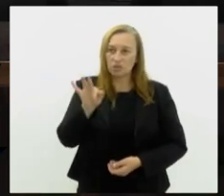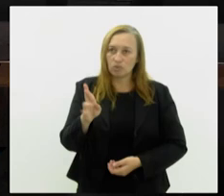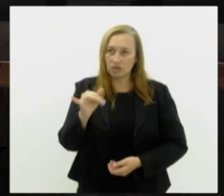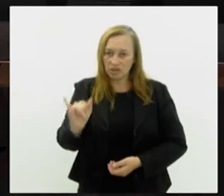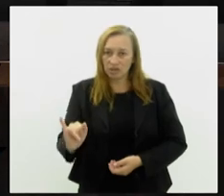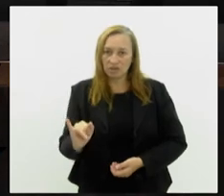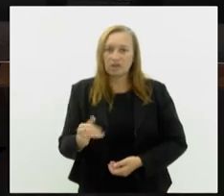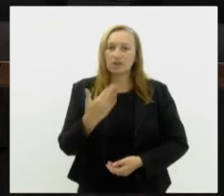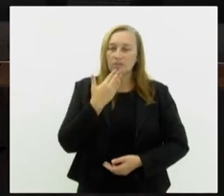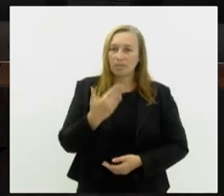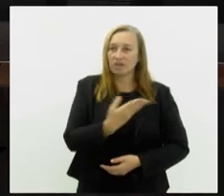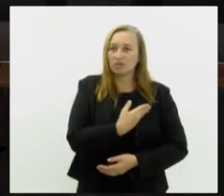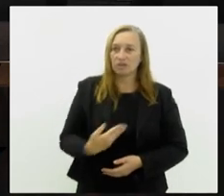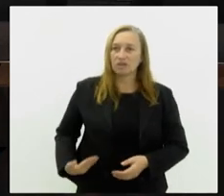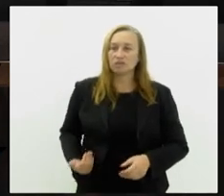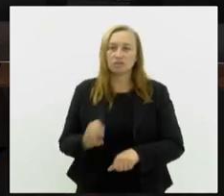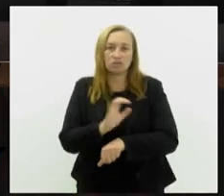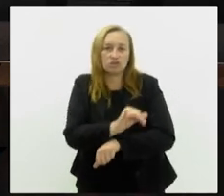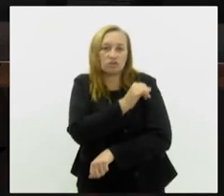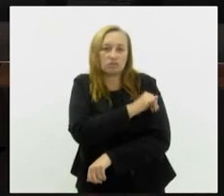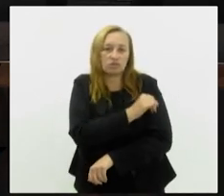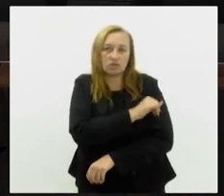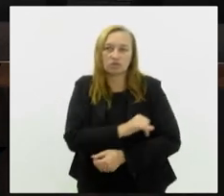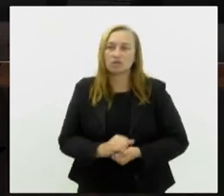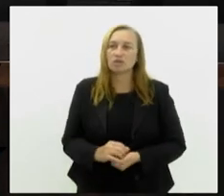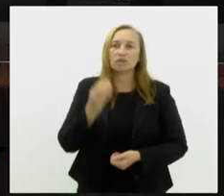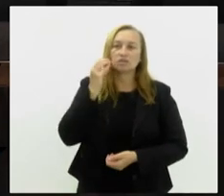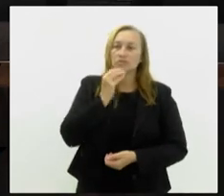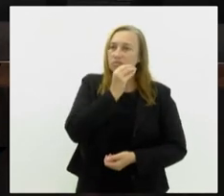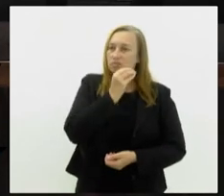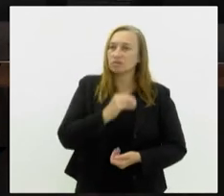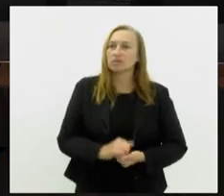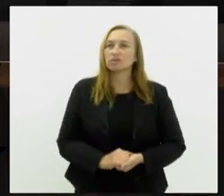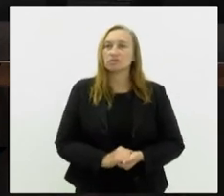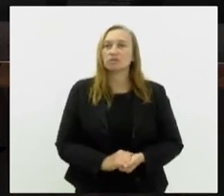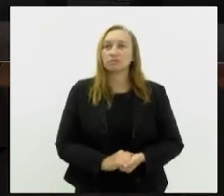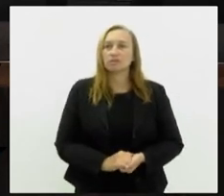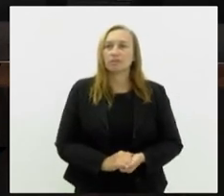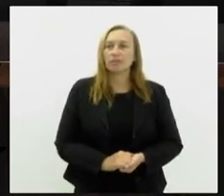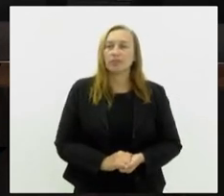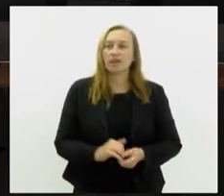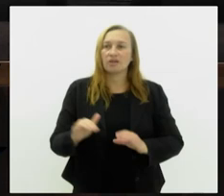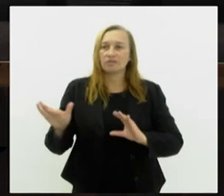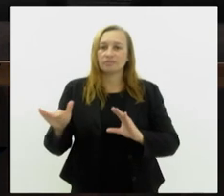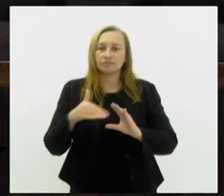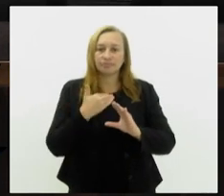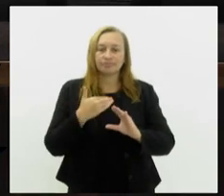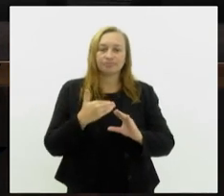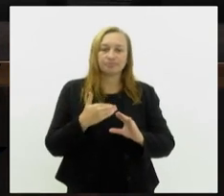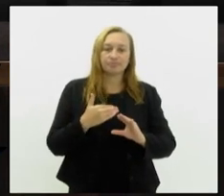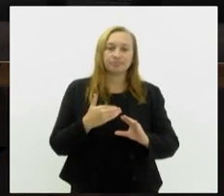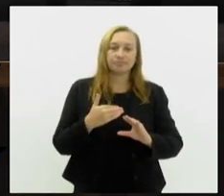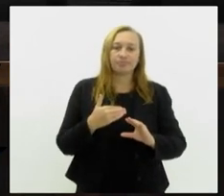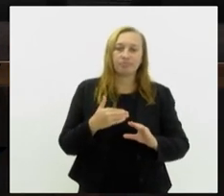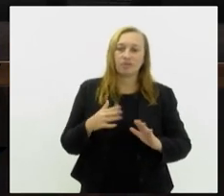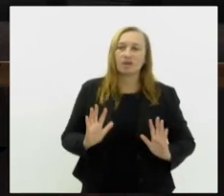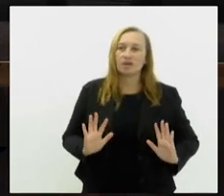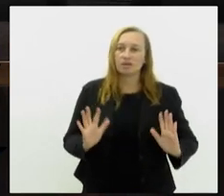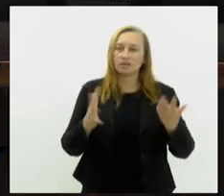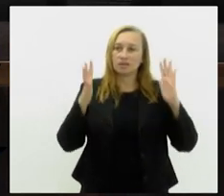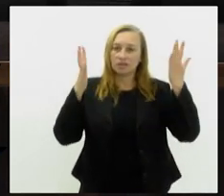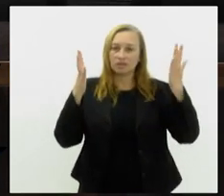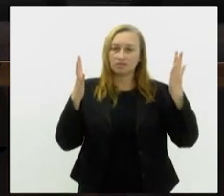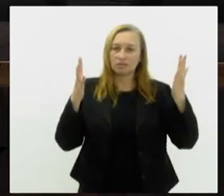que solicita ao governador do estado do Rio de Janeiro, Cláudio Castro, o envio de mensagem dispondo sobre a celebração de